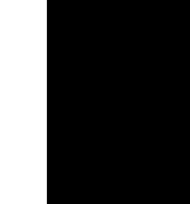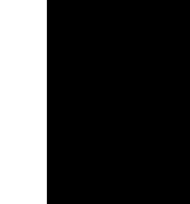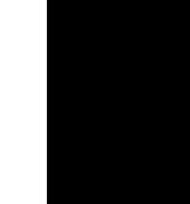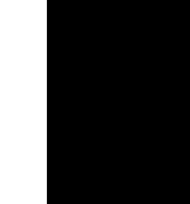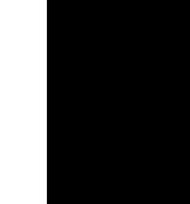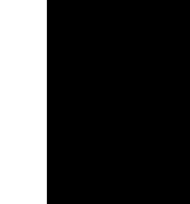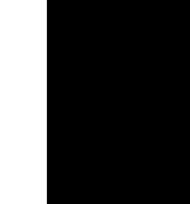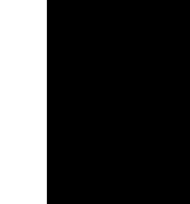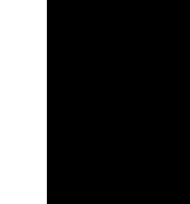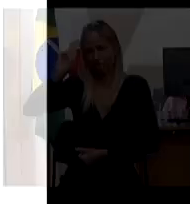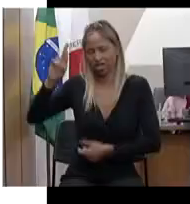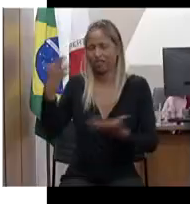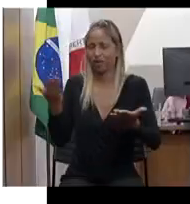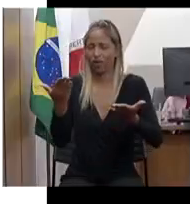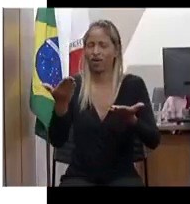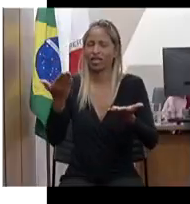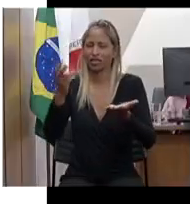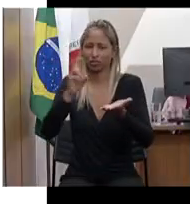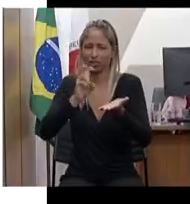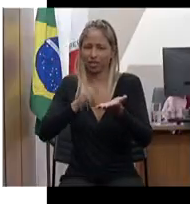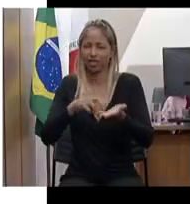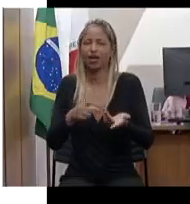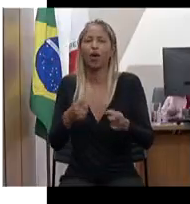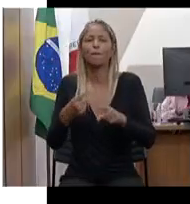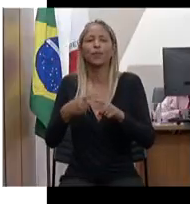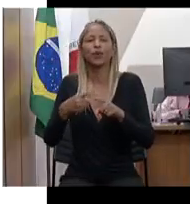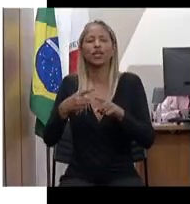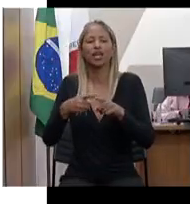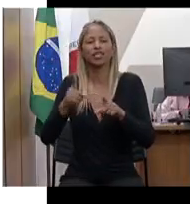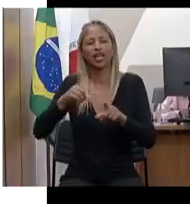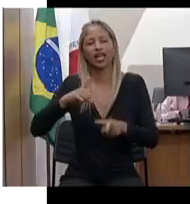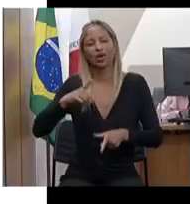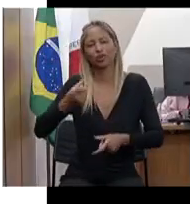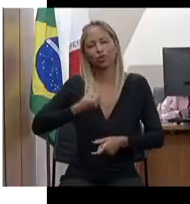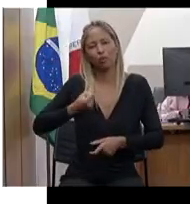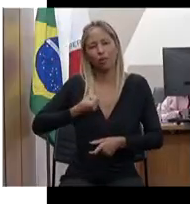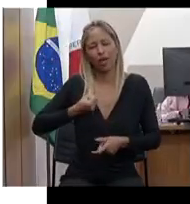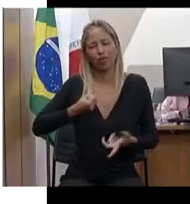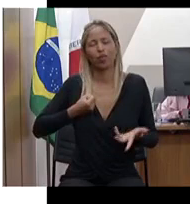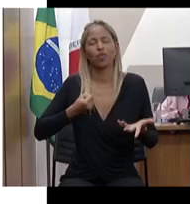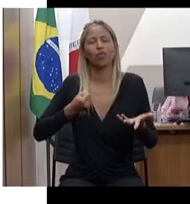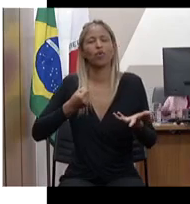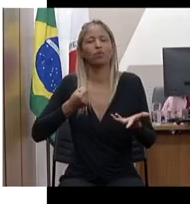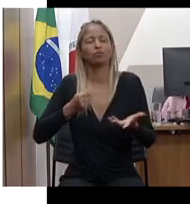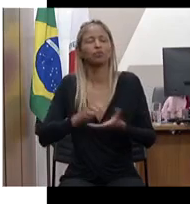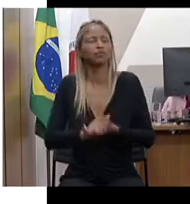conversando com a minha chefia aqui agora cedo assim eu peguei esse número em 2022